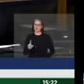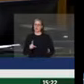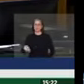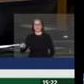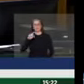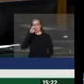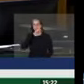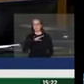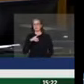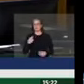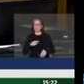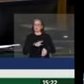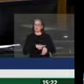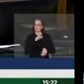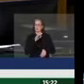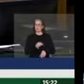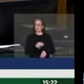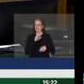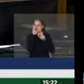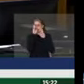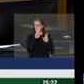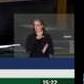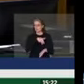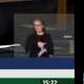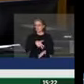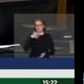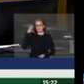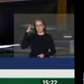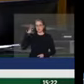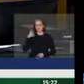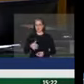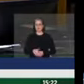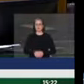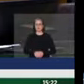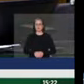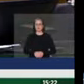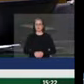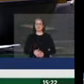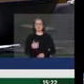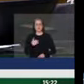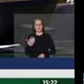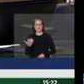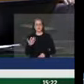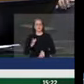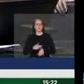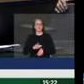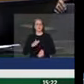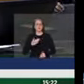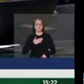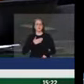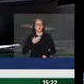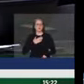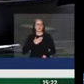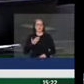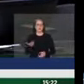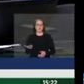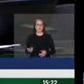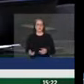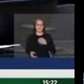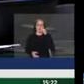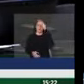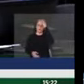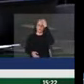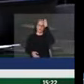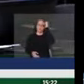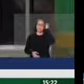aqui se torne. Vamos voltar o tempo, deputado Lindenberg Farias. Meu tempo. Por favor, vamos demorar. Vamos voltar mais um minuto para Vossa Excelência. Porque nós